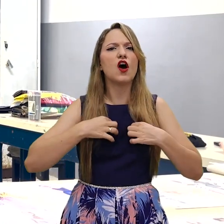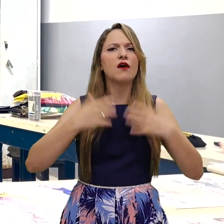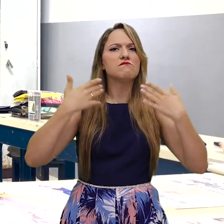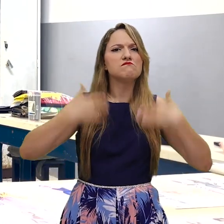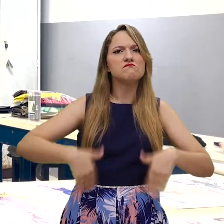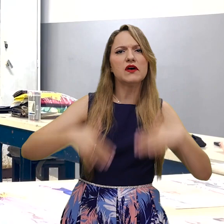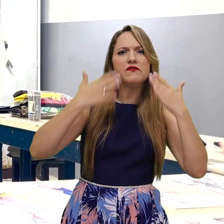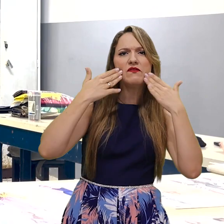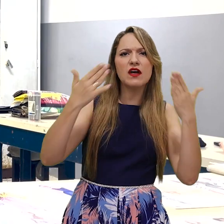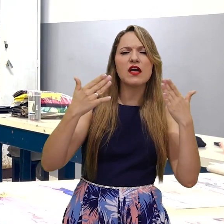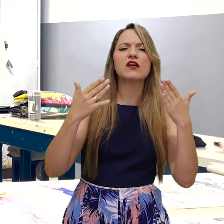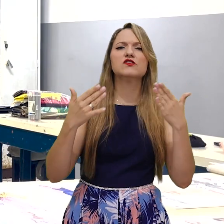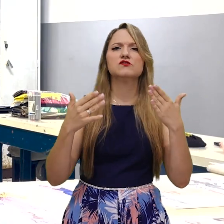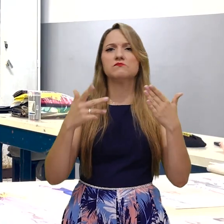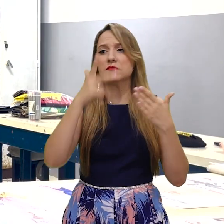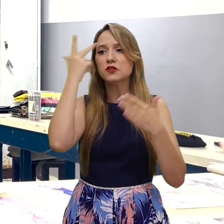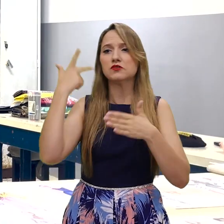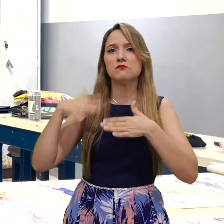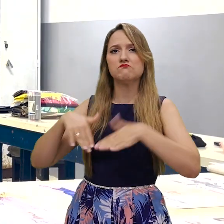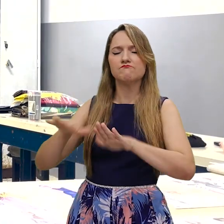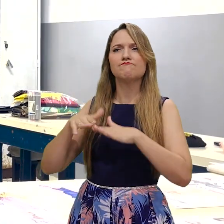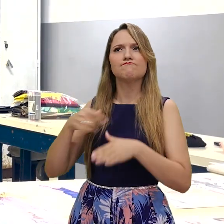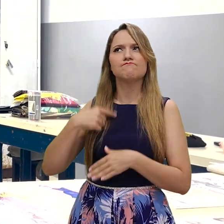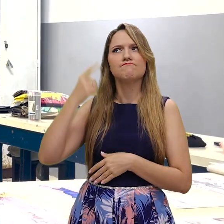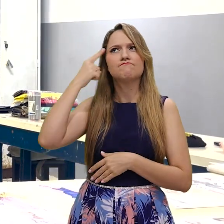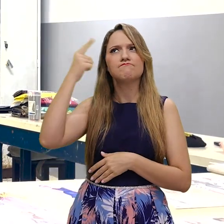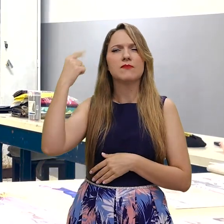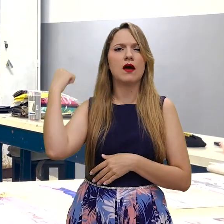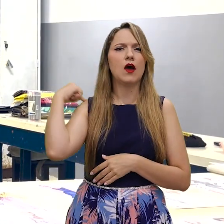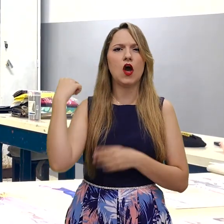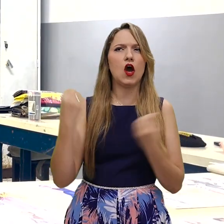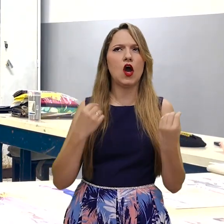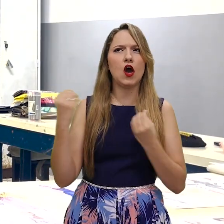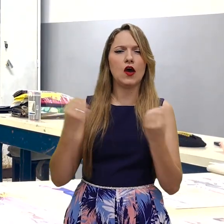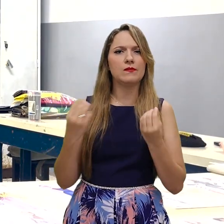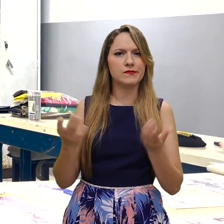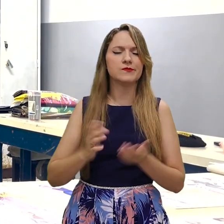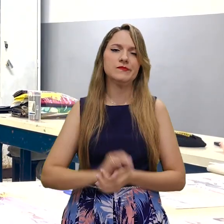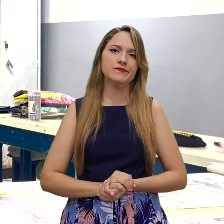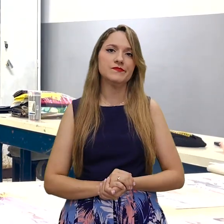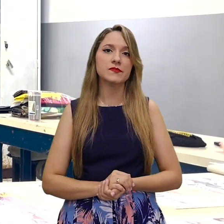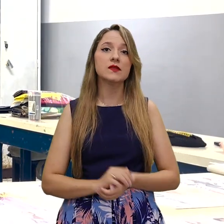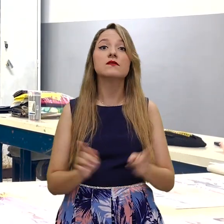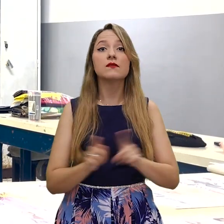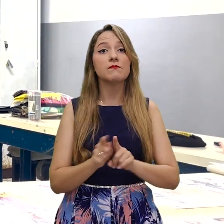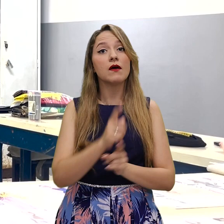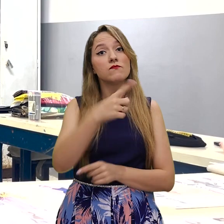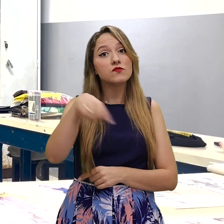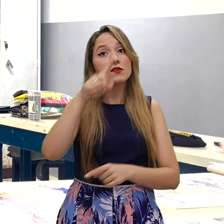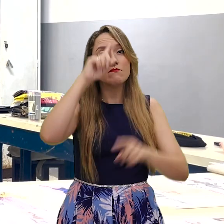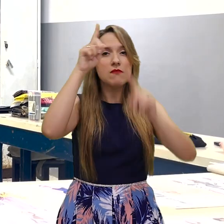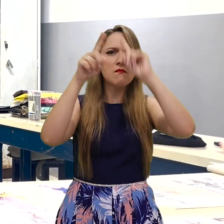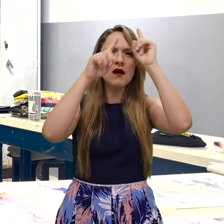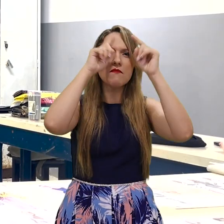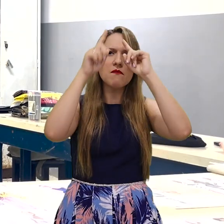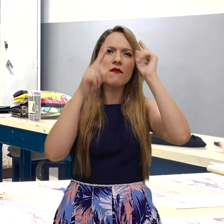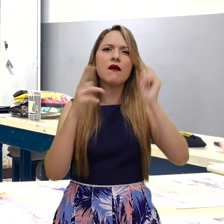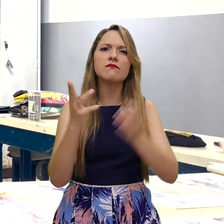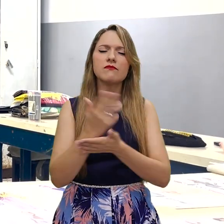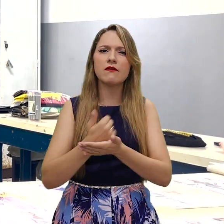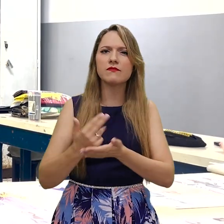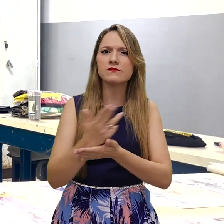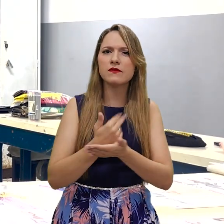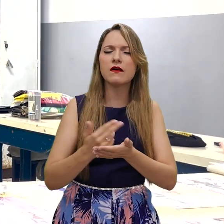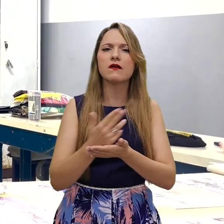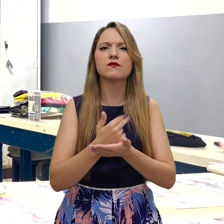por conta da costureira, mas isso é um risco. E lembrando também que quando você cria um desenho, existe a diferença